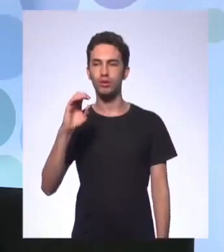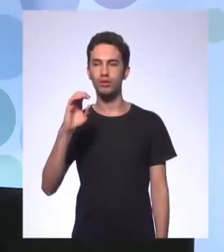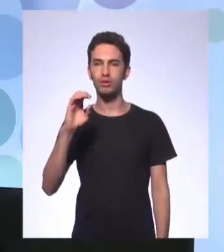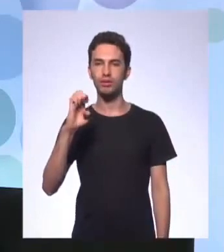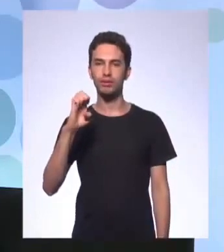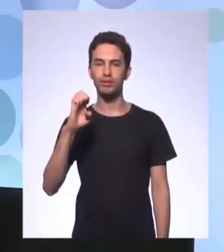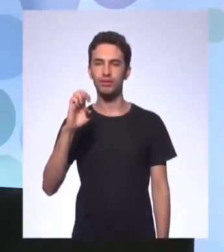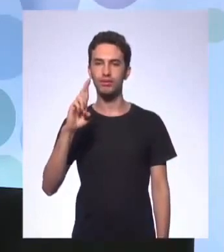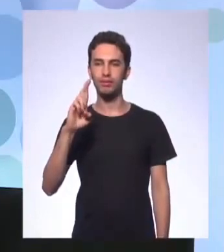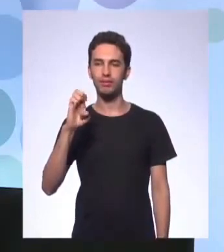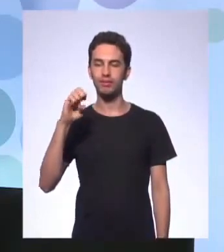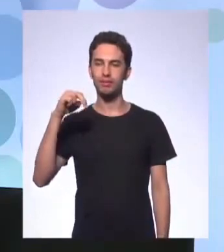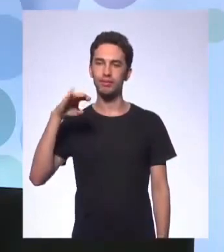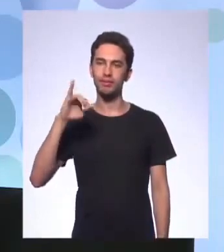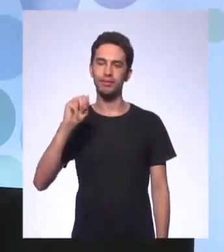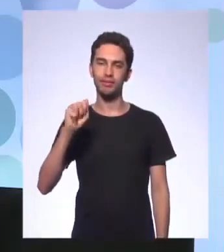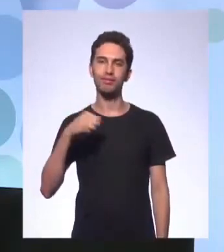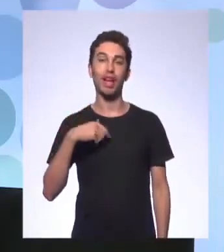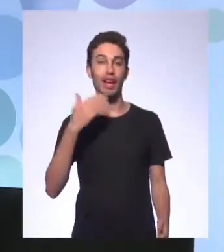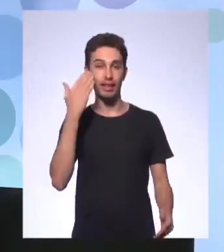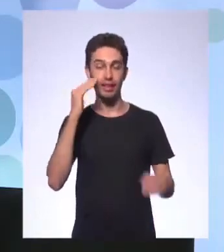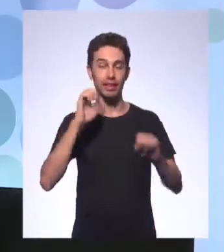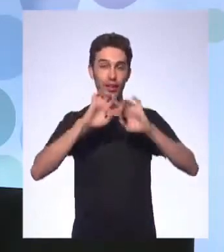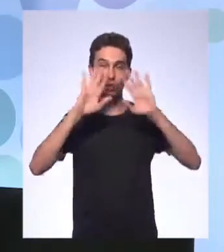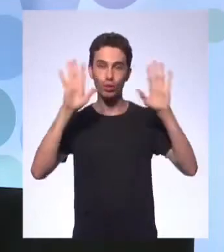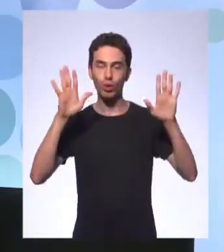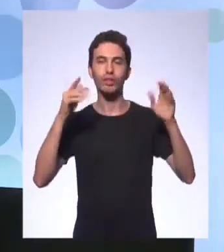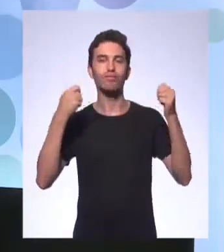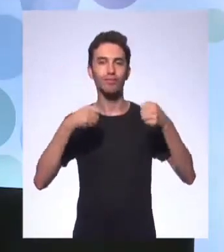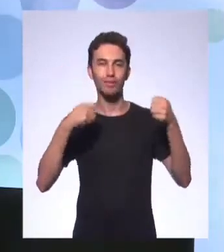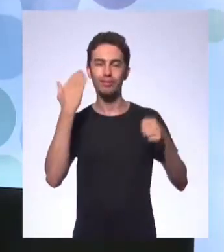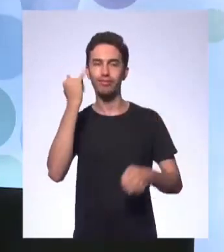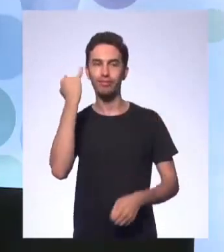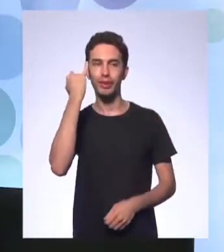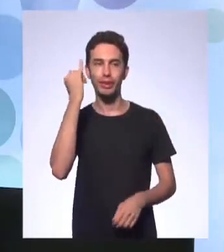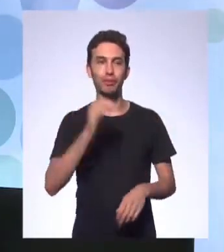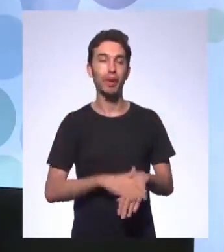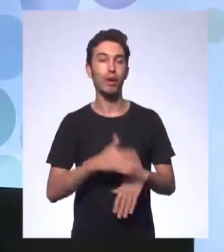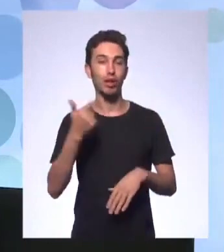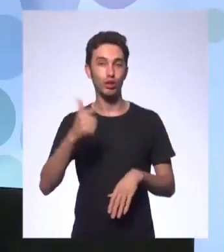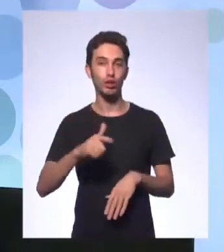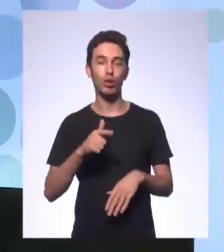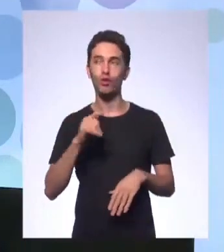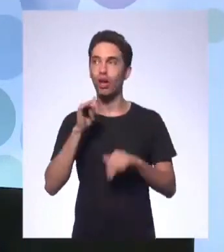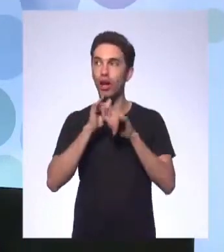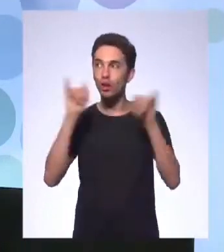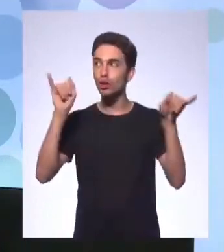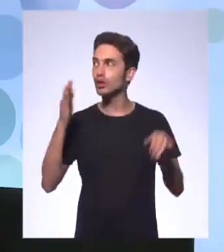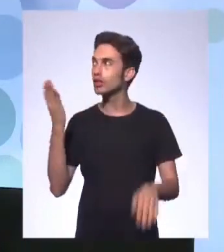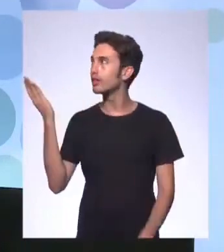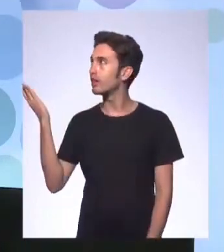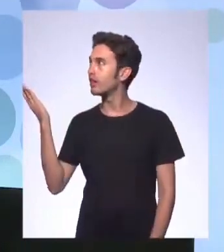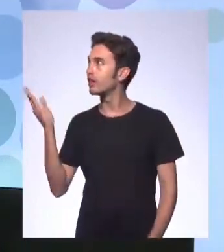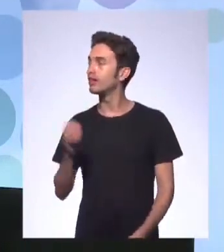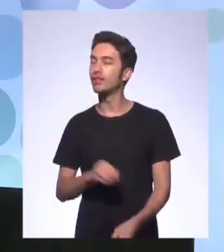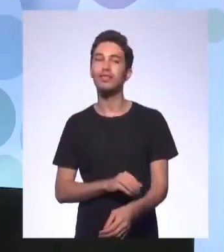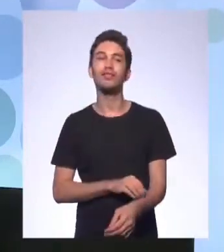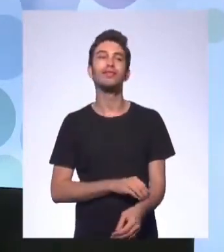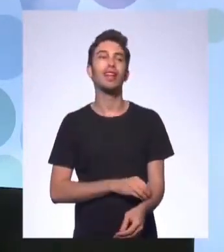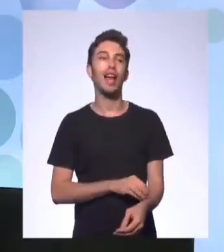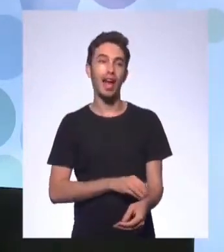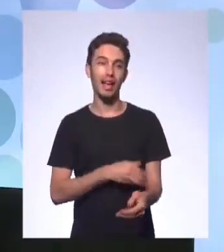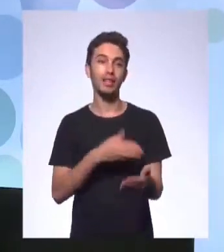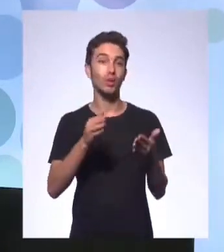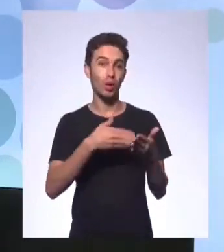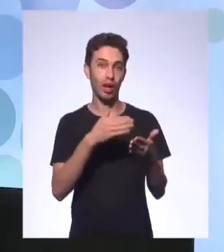um exercício, mas não é difícil, não. É um exercício. Vamos, então, às notícias. Agora, essa notícia está no